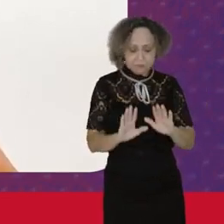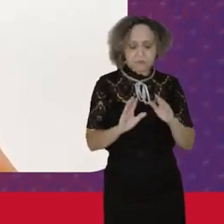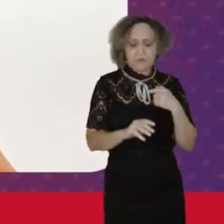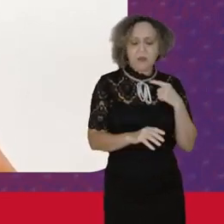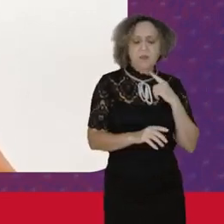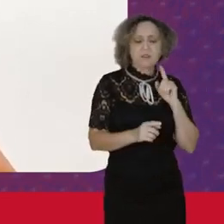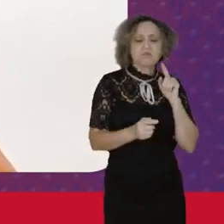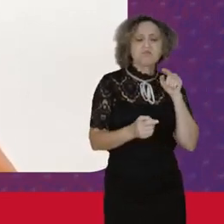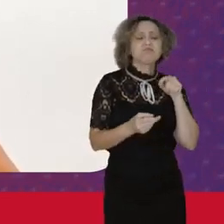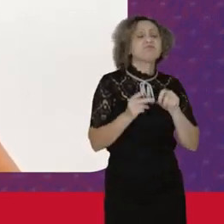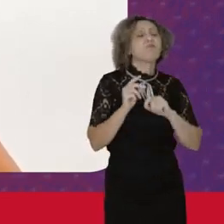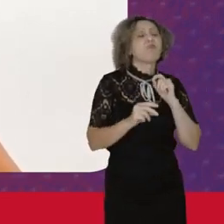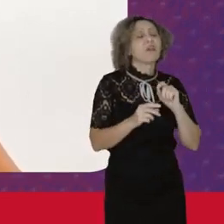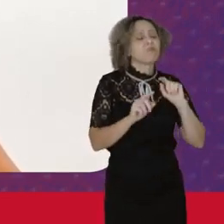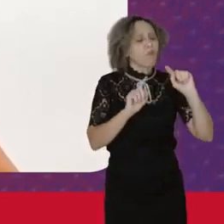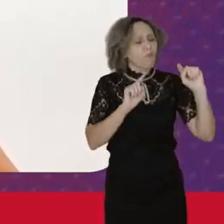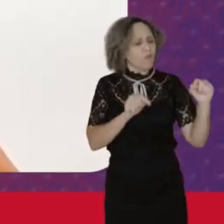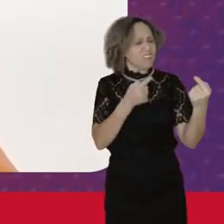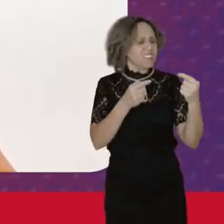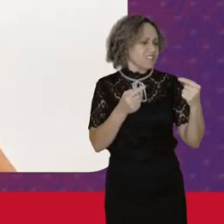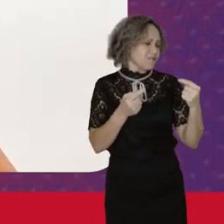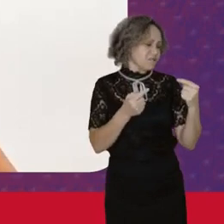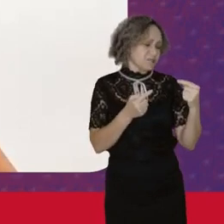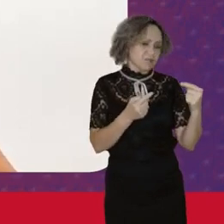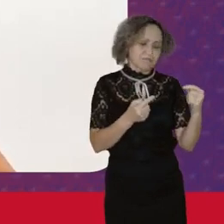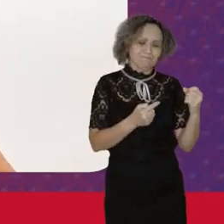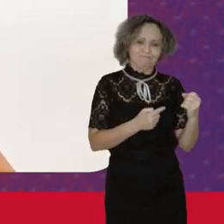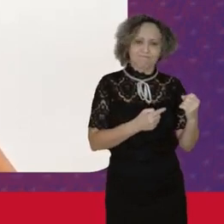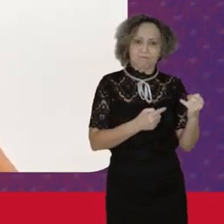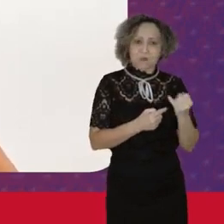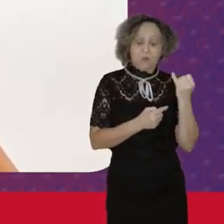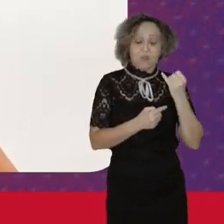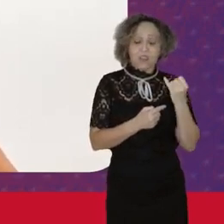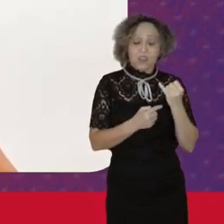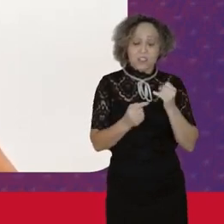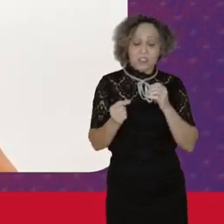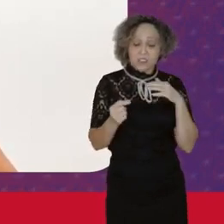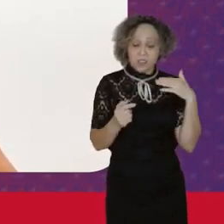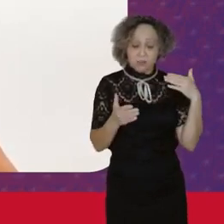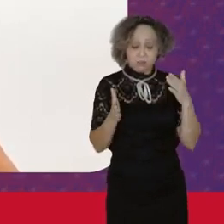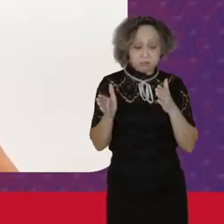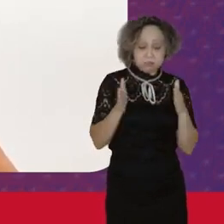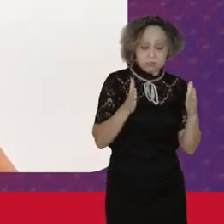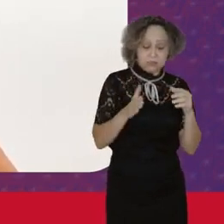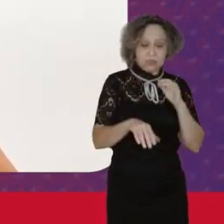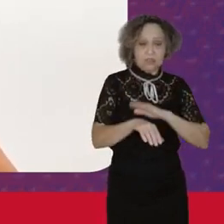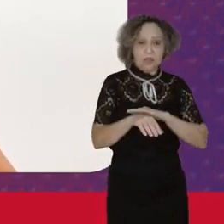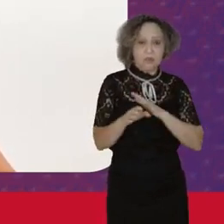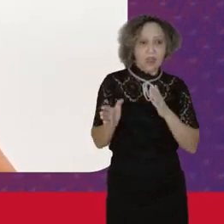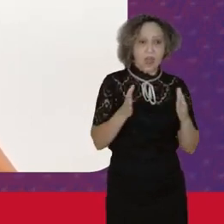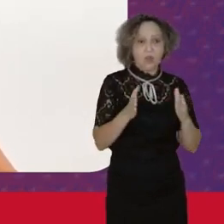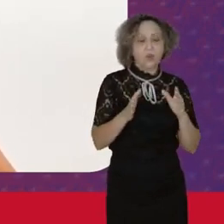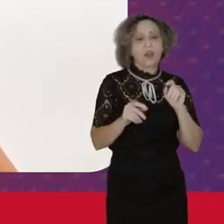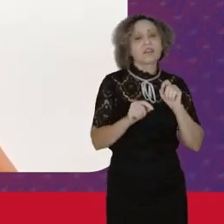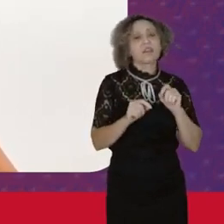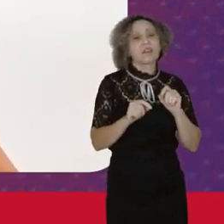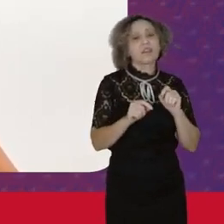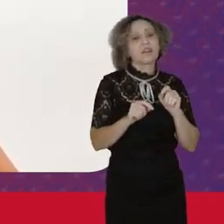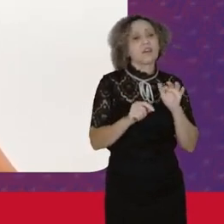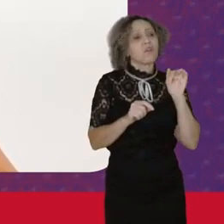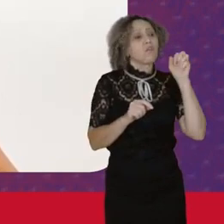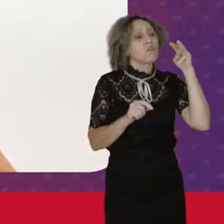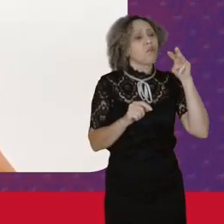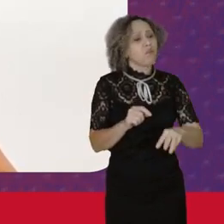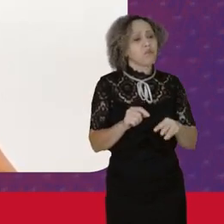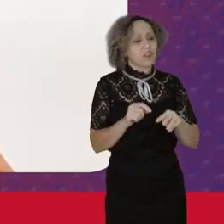também um enorme desafio que está associado a isso nos tempos atuais, que foi exatamente o fim desses espaços de discussão